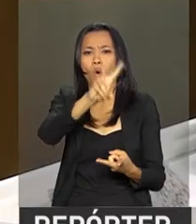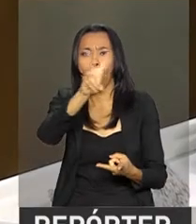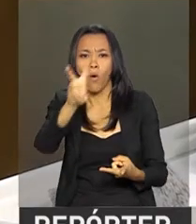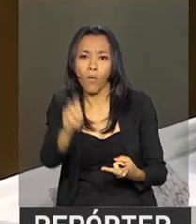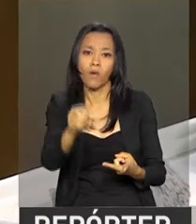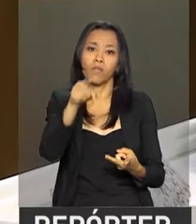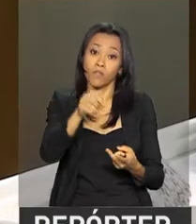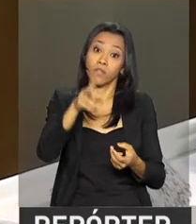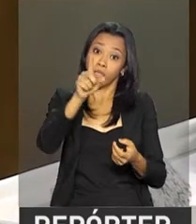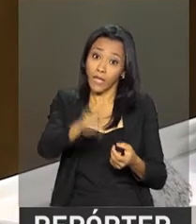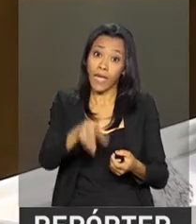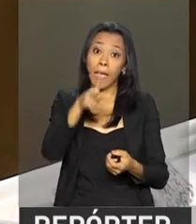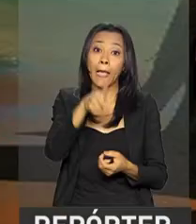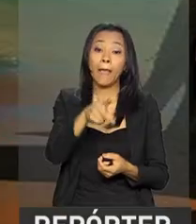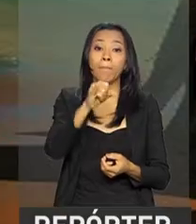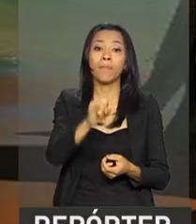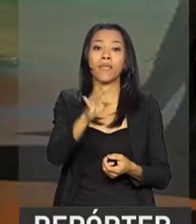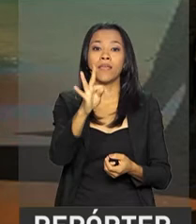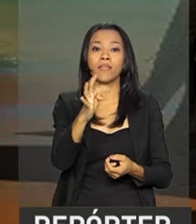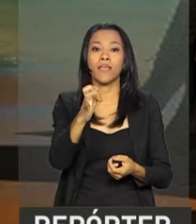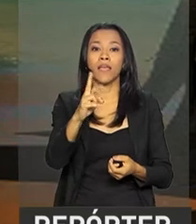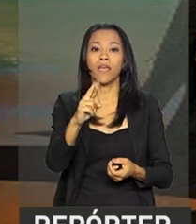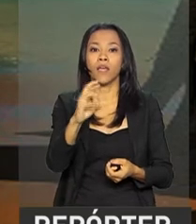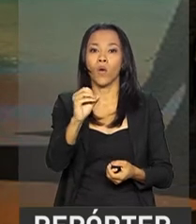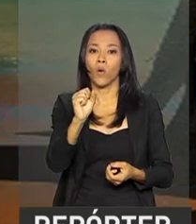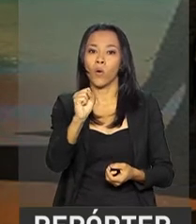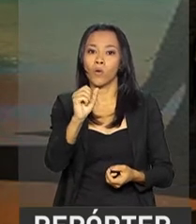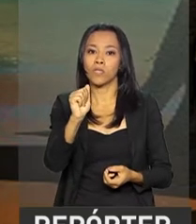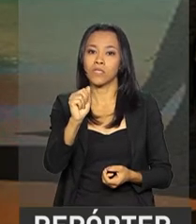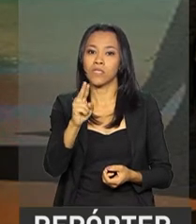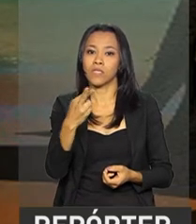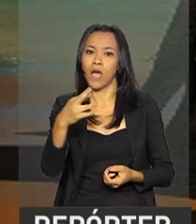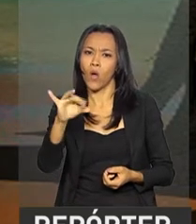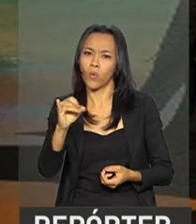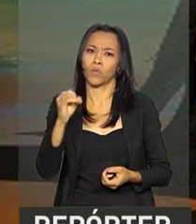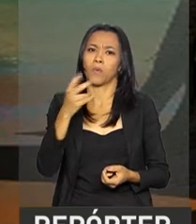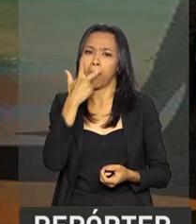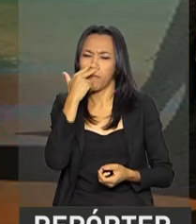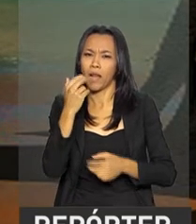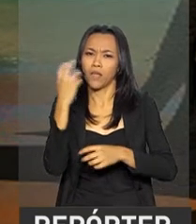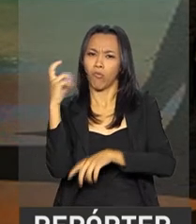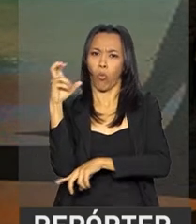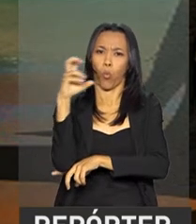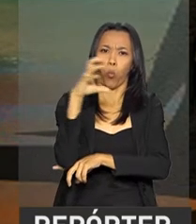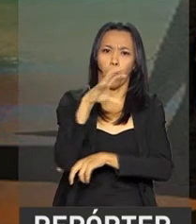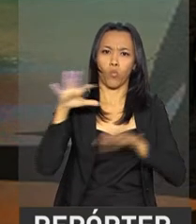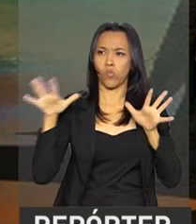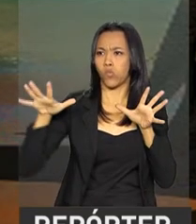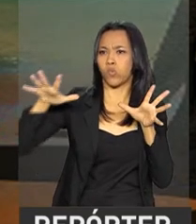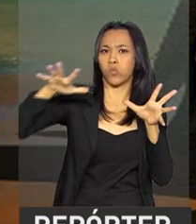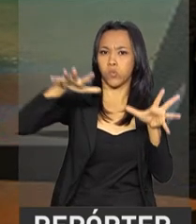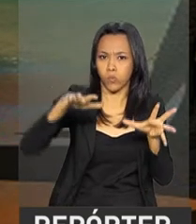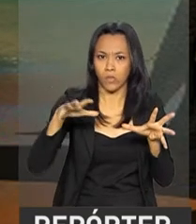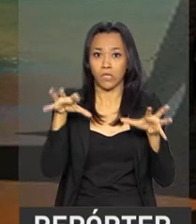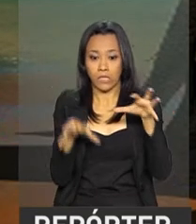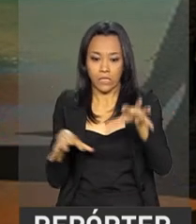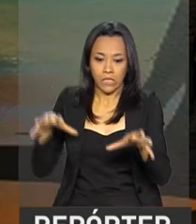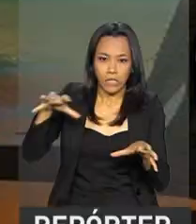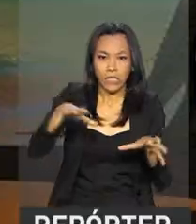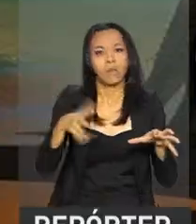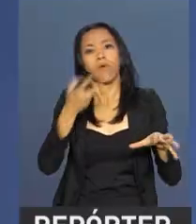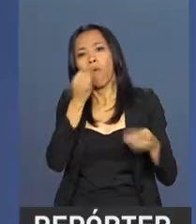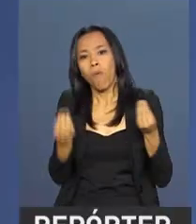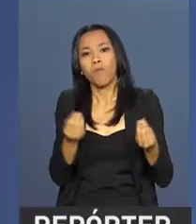também como dragões alados são parentes próximos dos dinossauros e os primeiros vertebrados a desenvolverem o